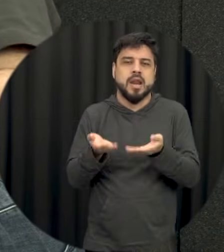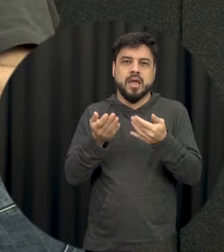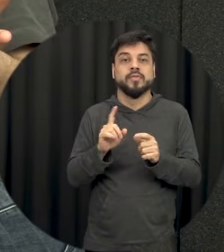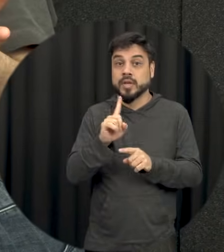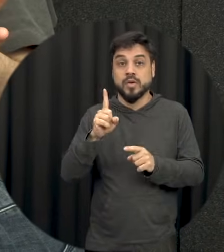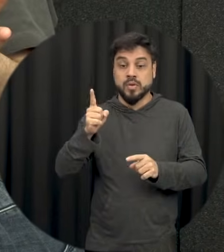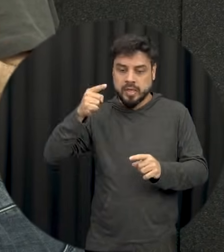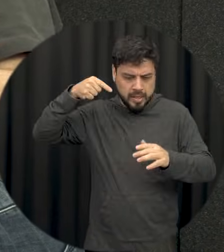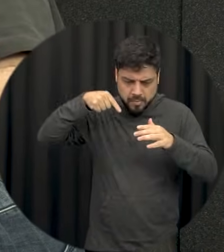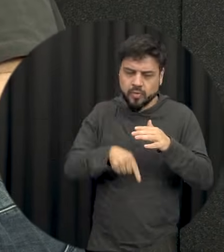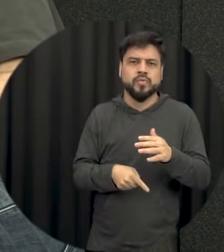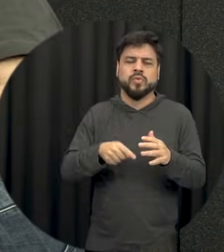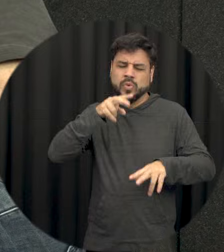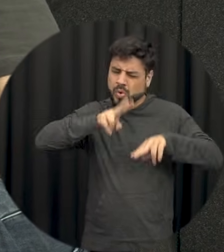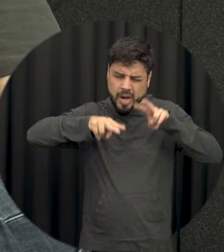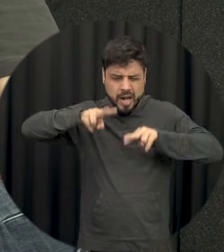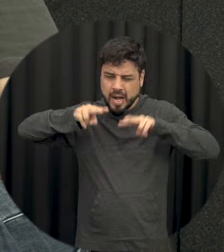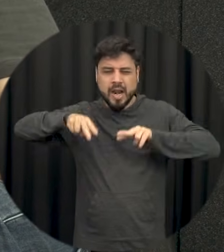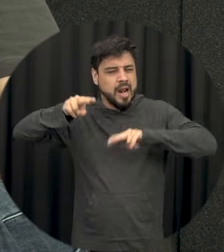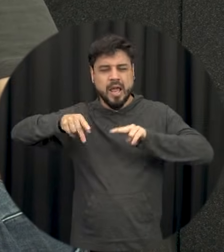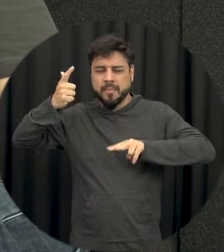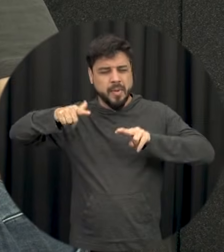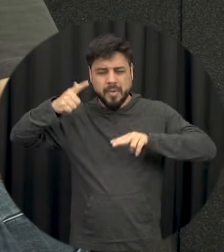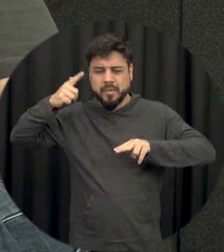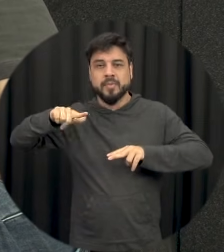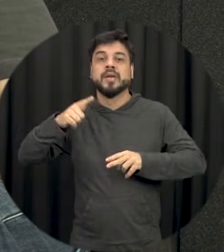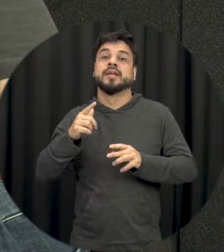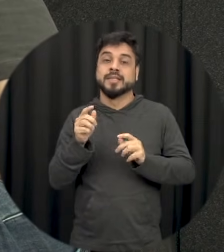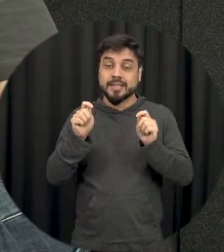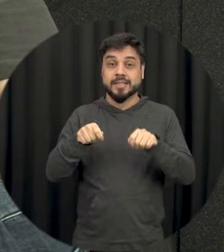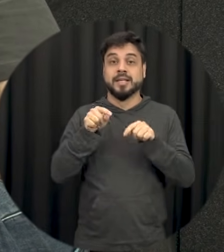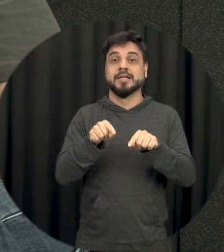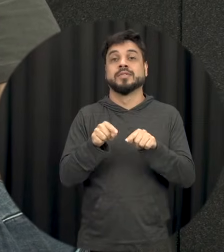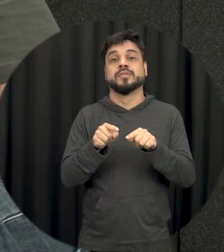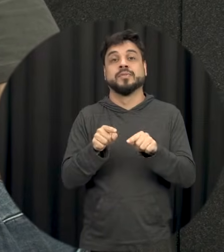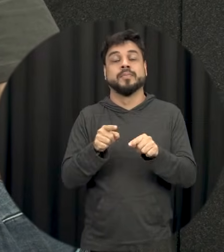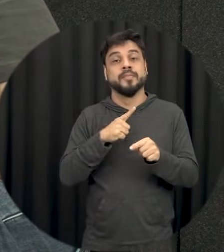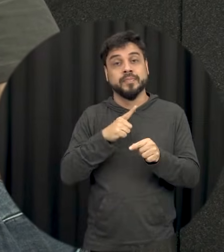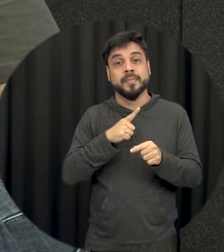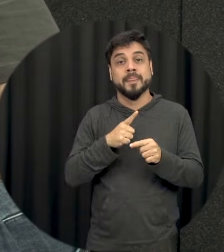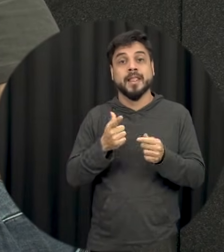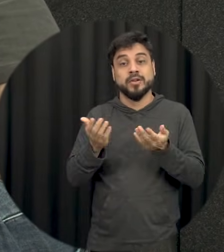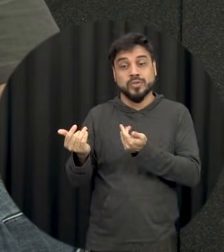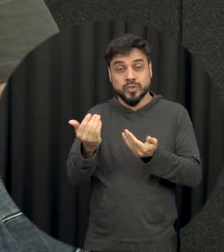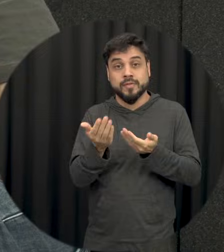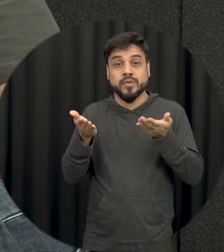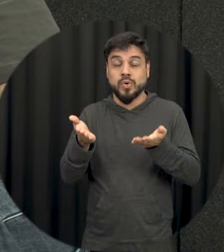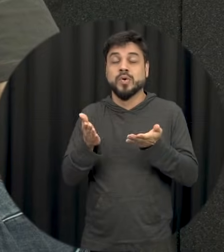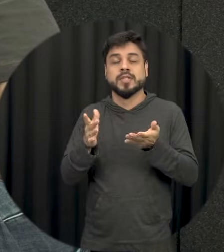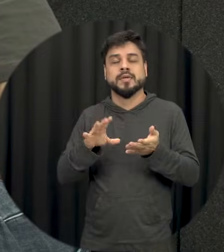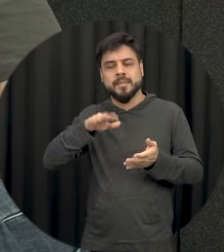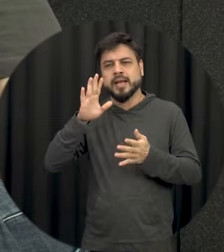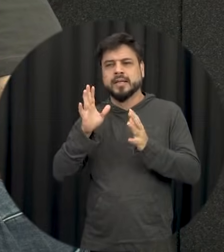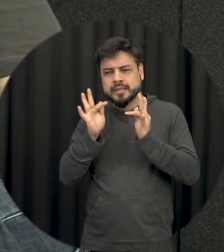muito. Mas, quem sabe, isso acontece também nas gerações mais jovens, muito mais ligadas à tecnologia, a telas, a